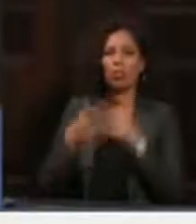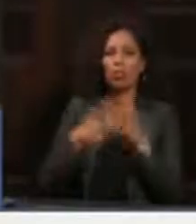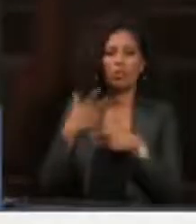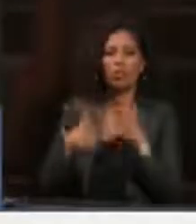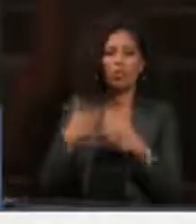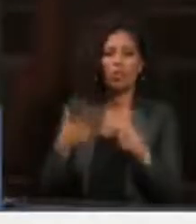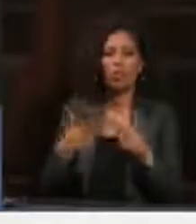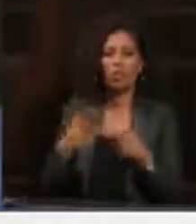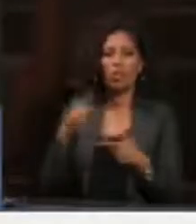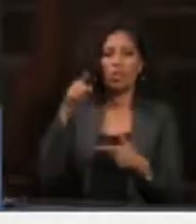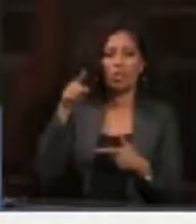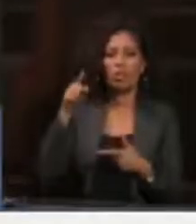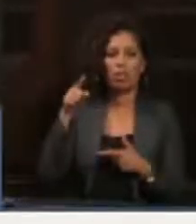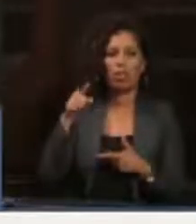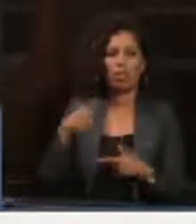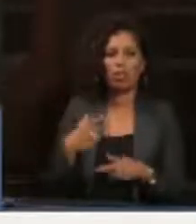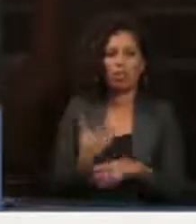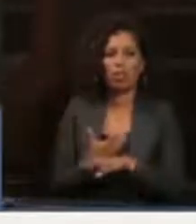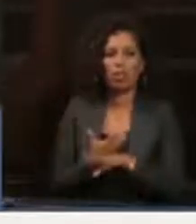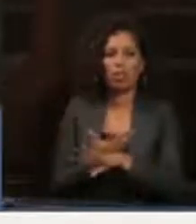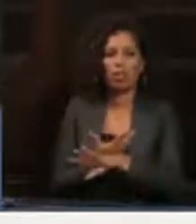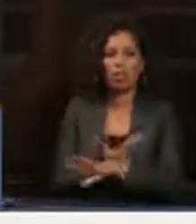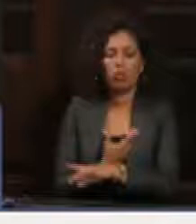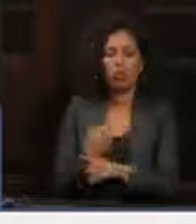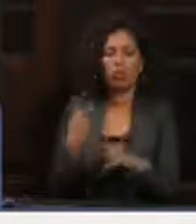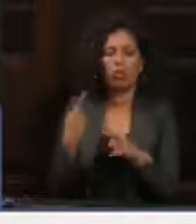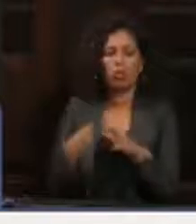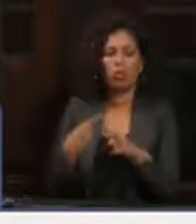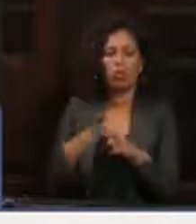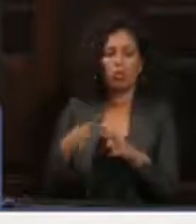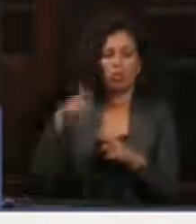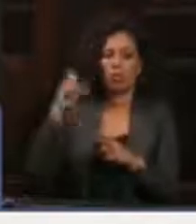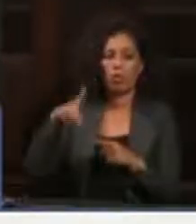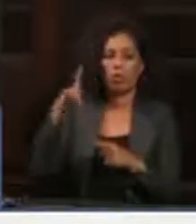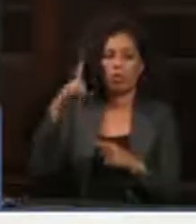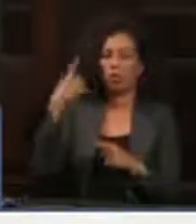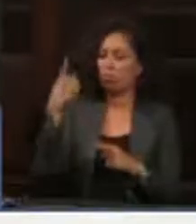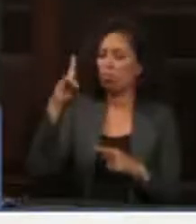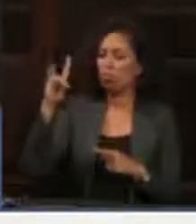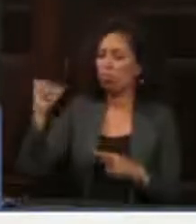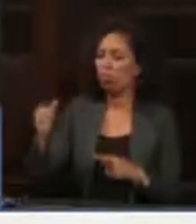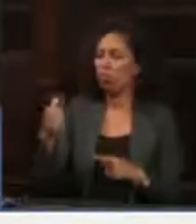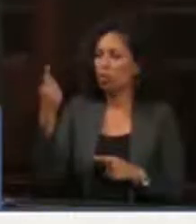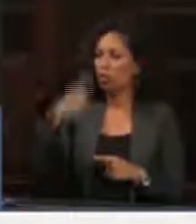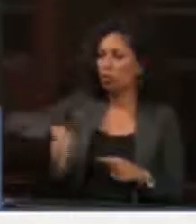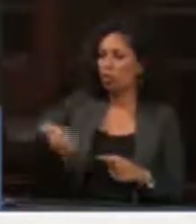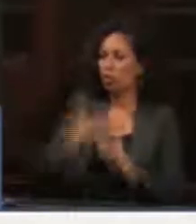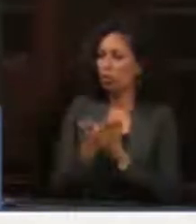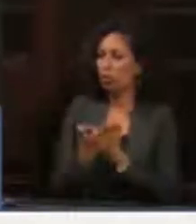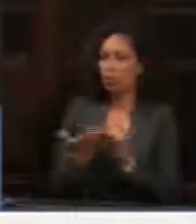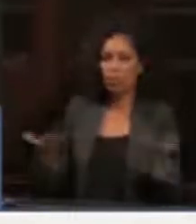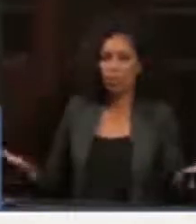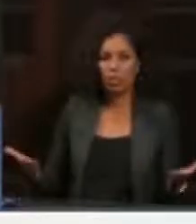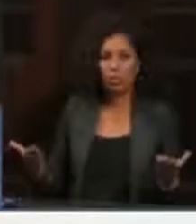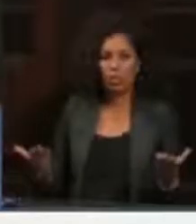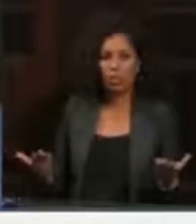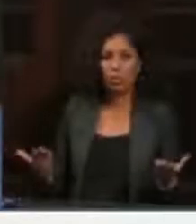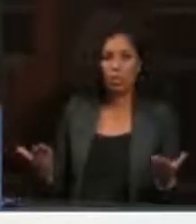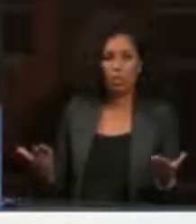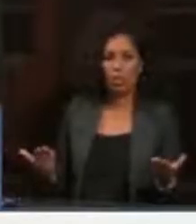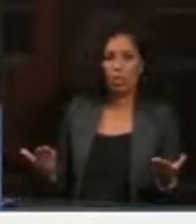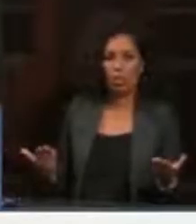E sabe por que é emocionado? Que é um dia que a gente perder a nossa humanidade, que a